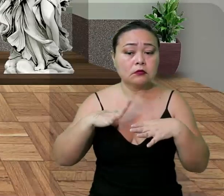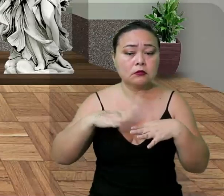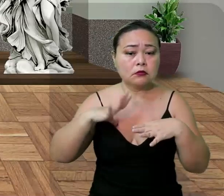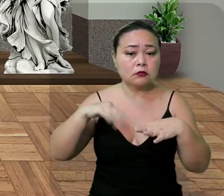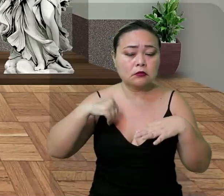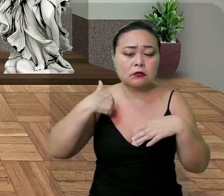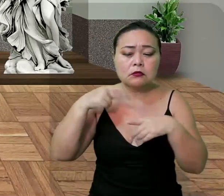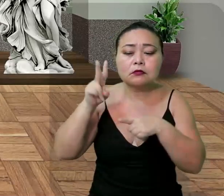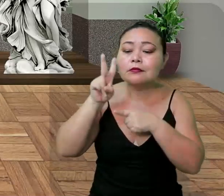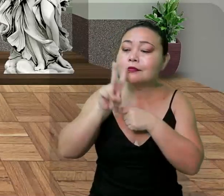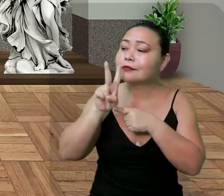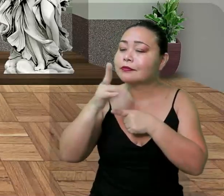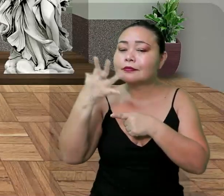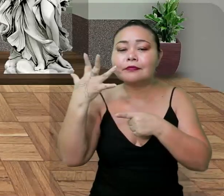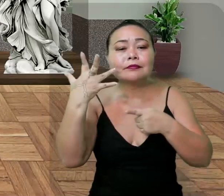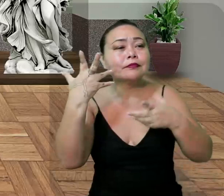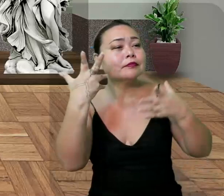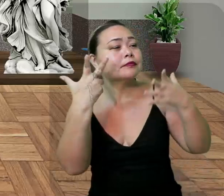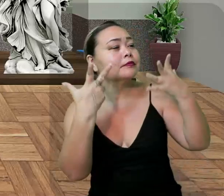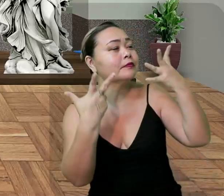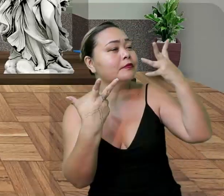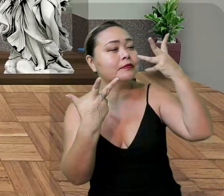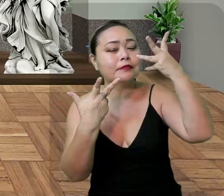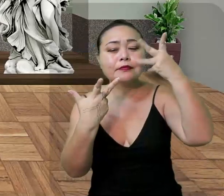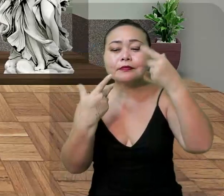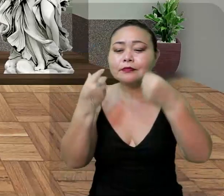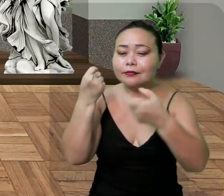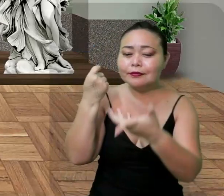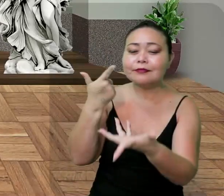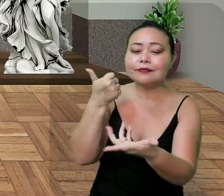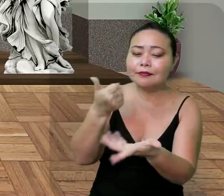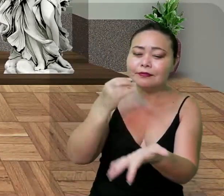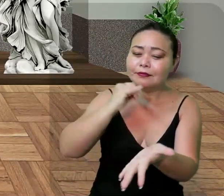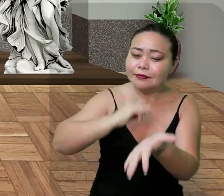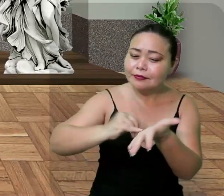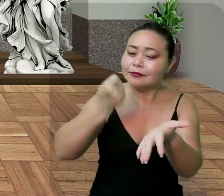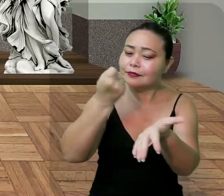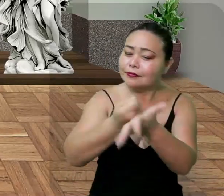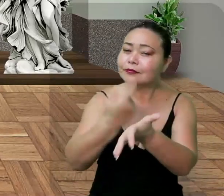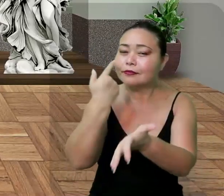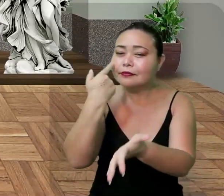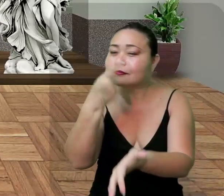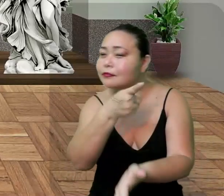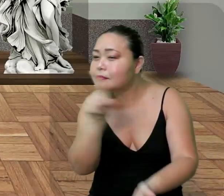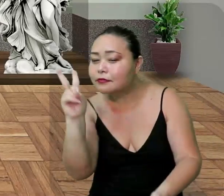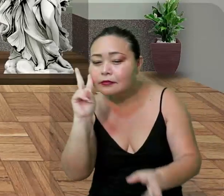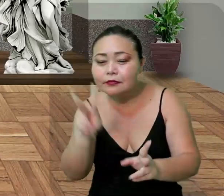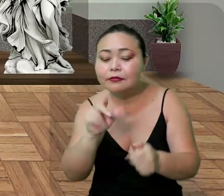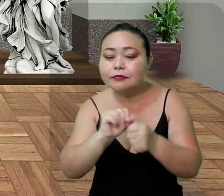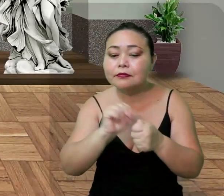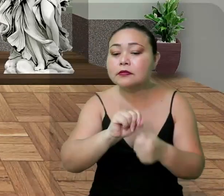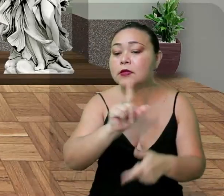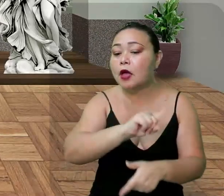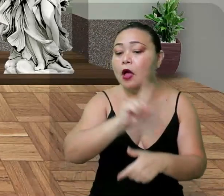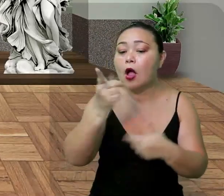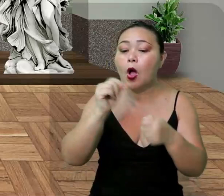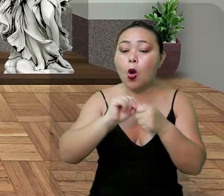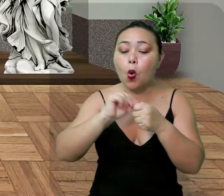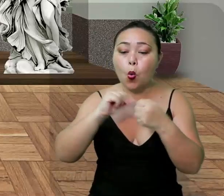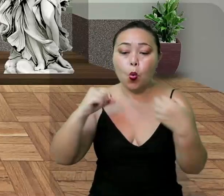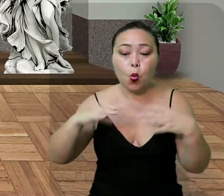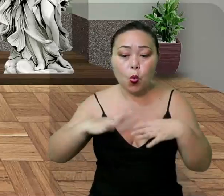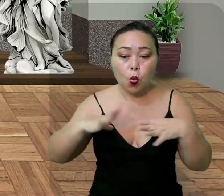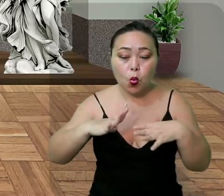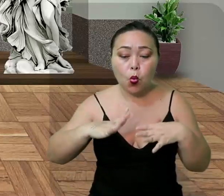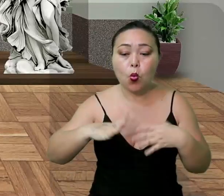bem cuidada, faz valer o imposto. Eu vou dar um exemplo para vocês. Lá em Sorriso, em Mato